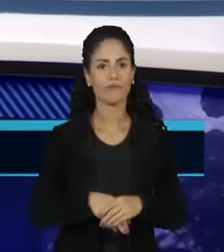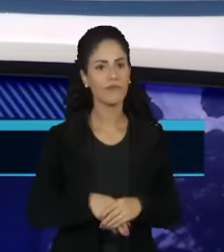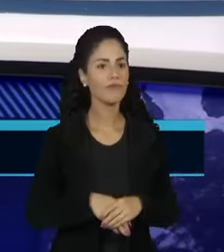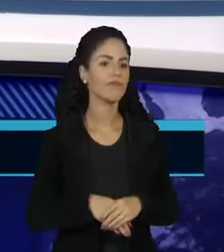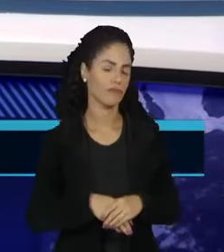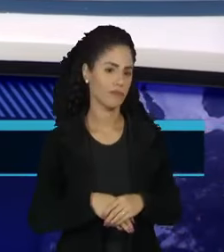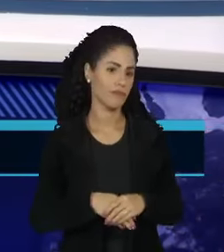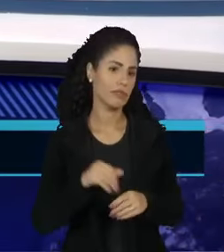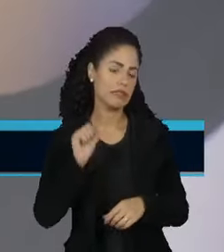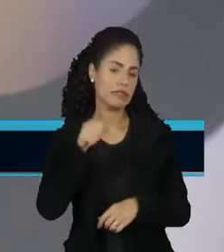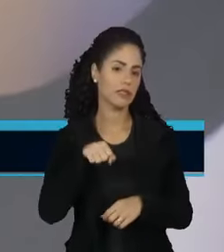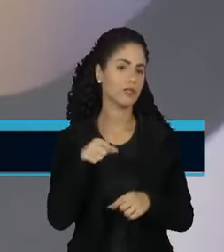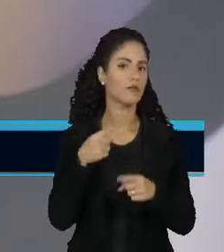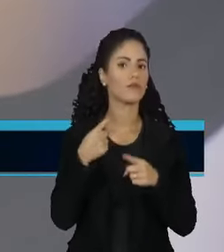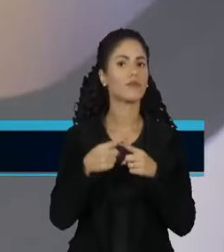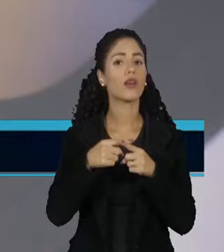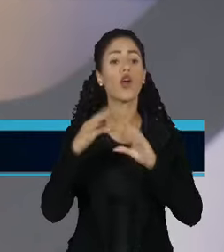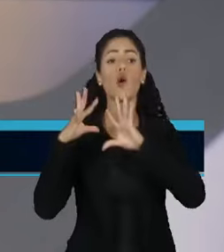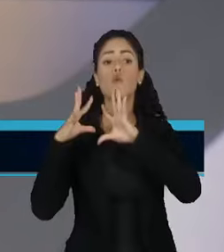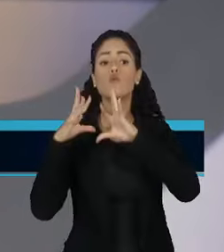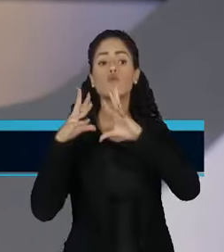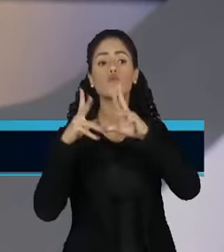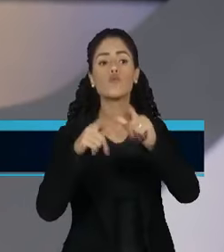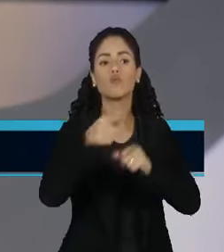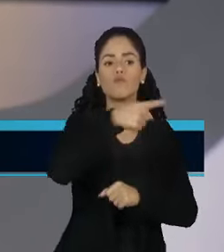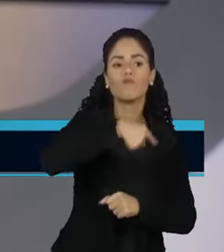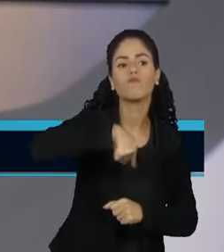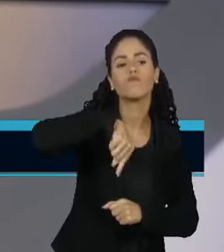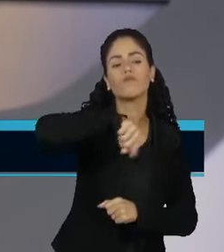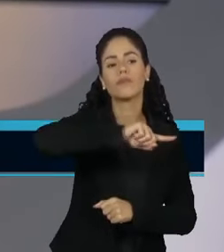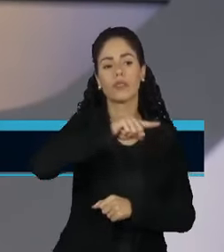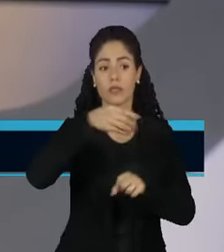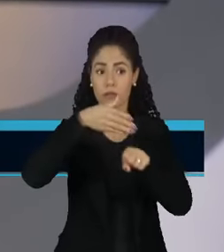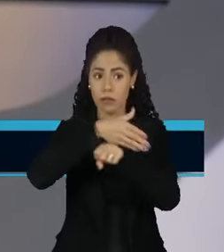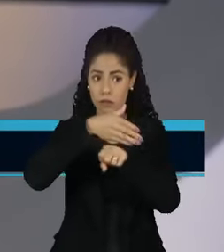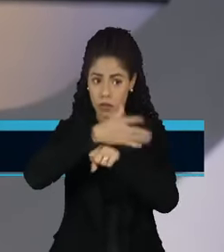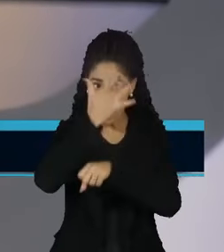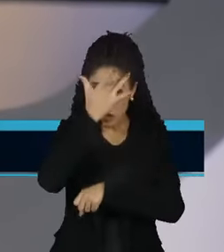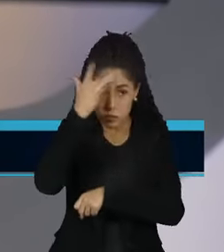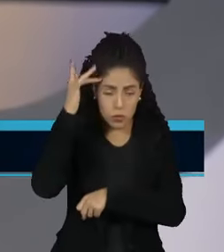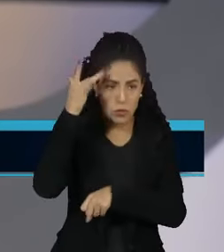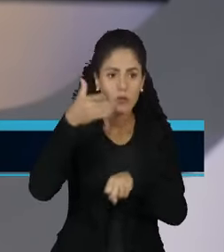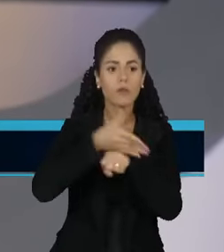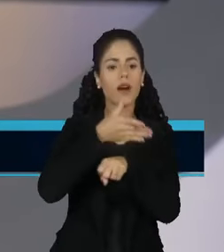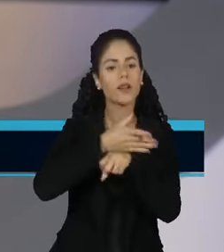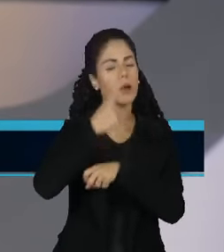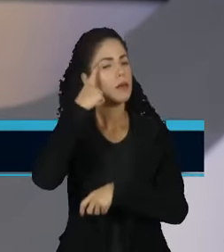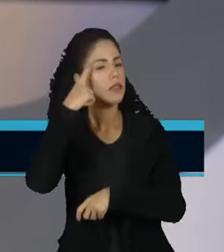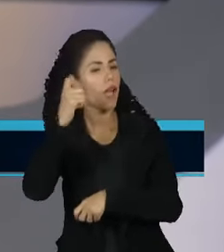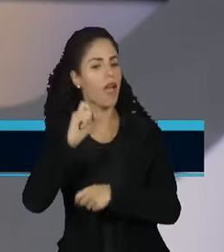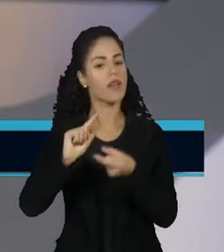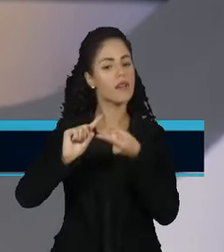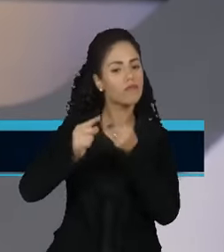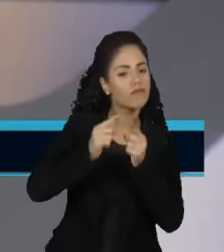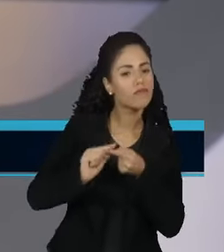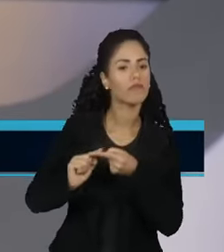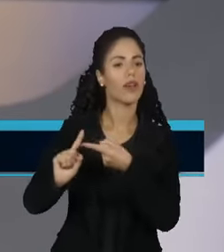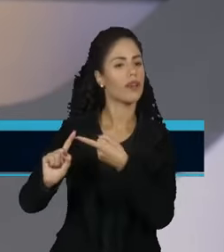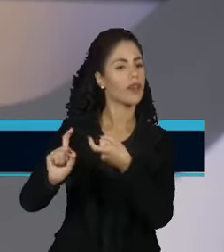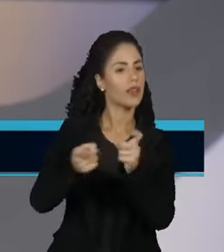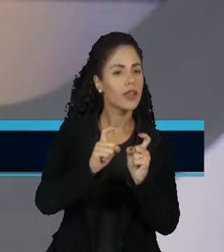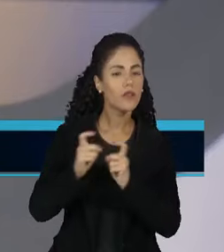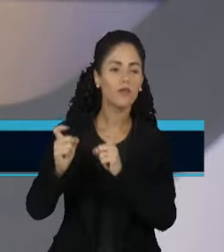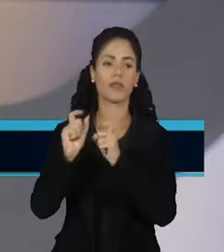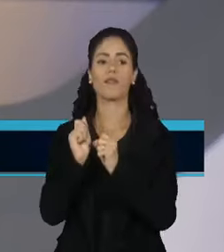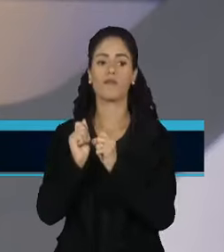se esgotar quando todos aqueles que contribuíram na ideia, nas reuniões,